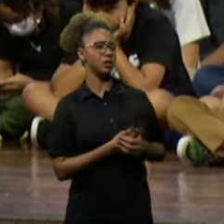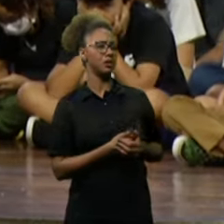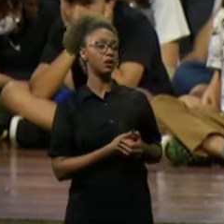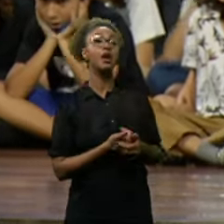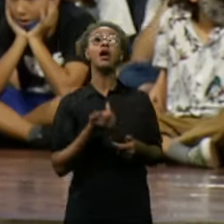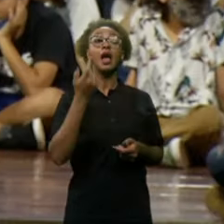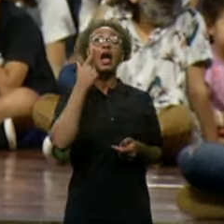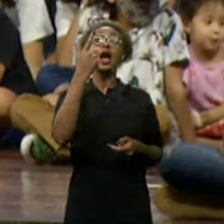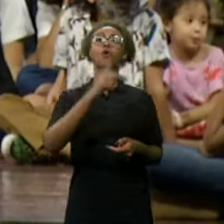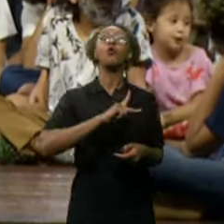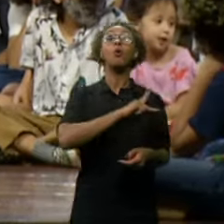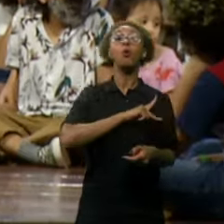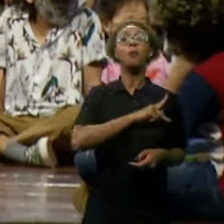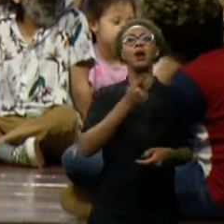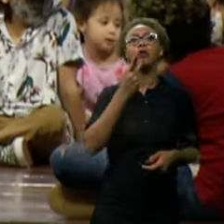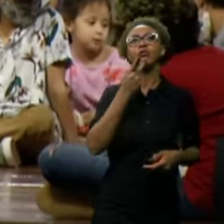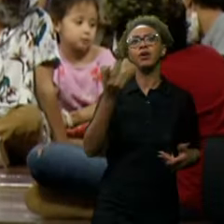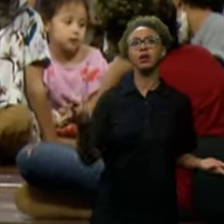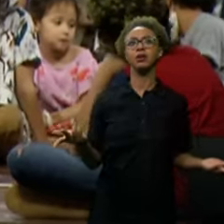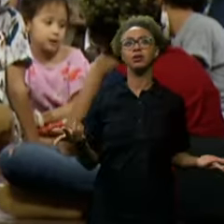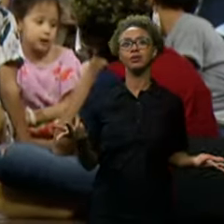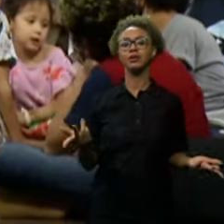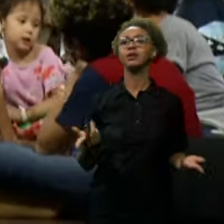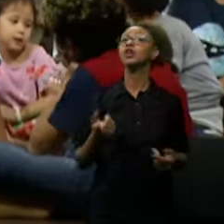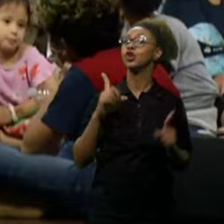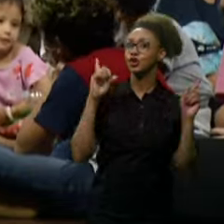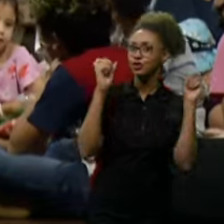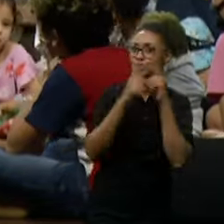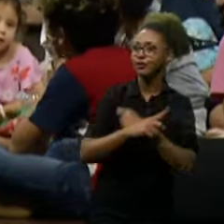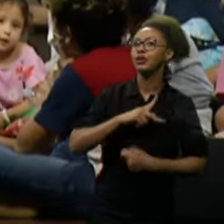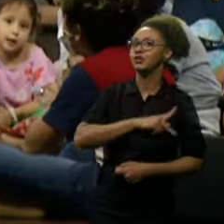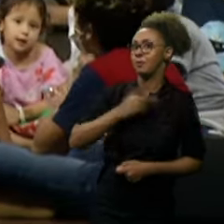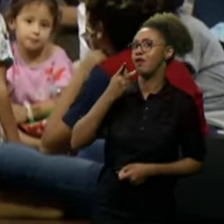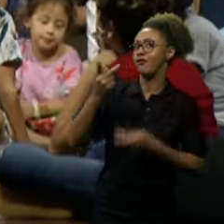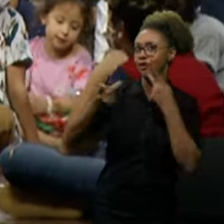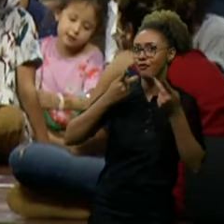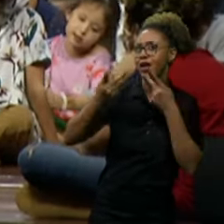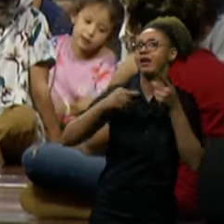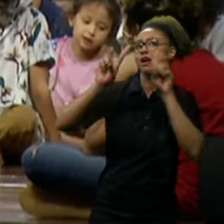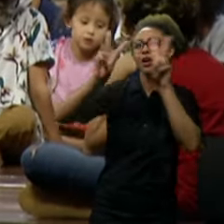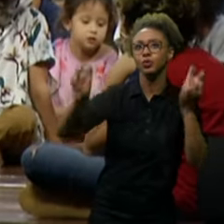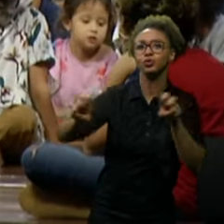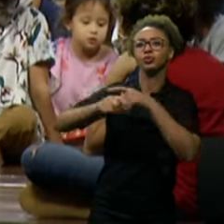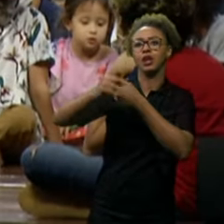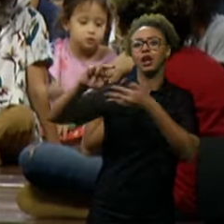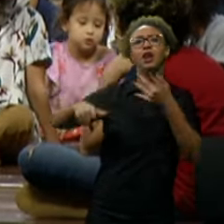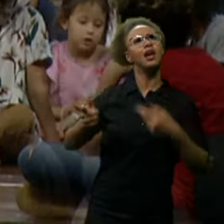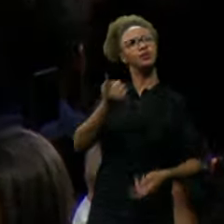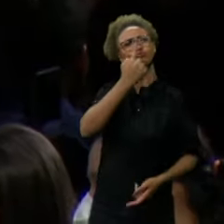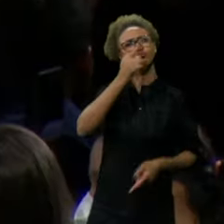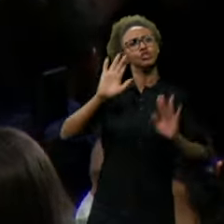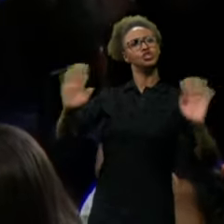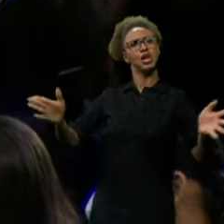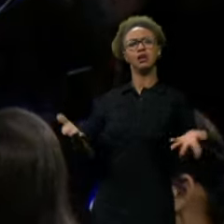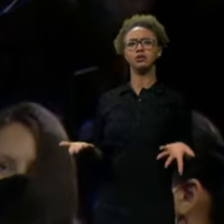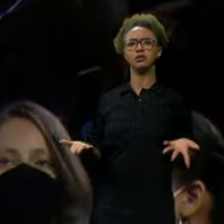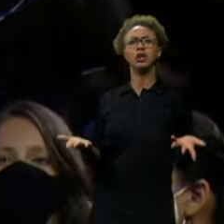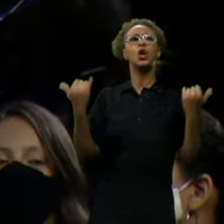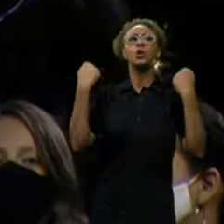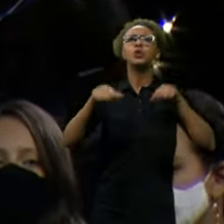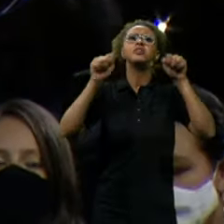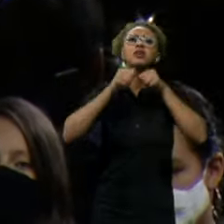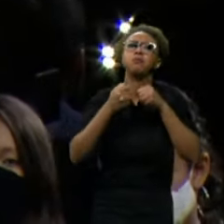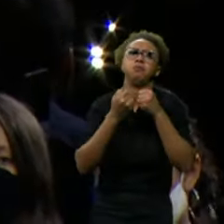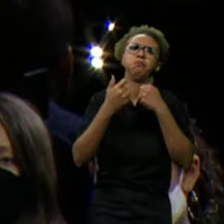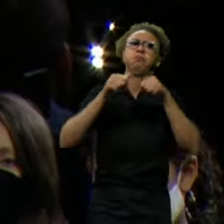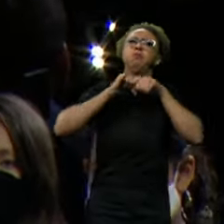Paulo falando o espinho na carne fez até Campanha coisa rara era Paulo fazer campanha por um assunto é um cara que tem muita intimidade com Deus normalmente o que está tão de campanha o